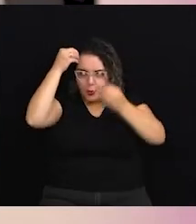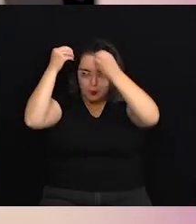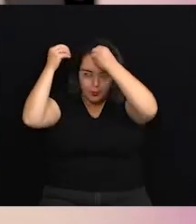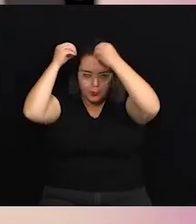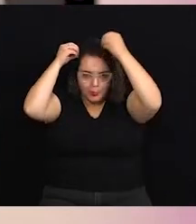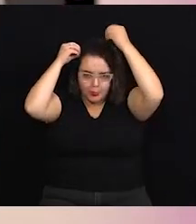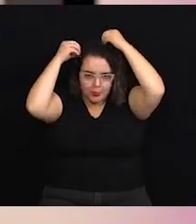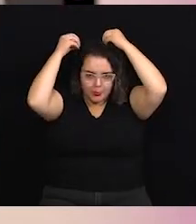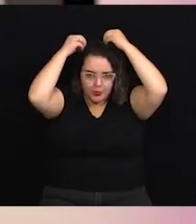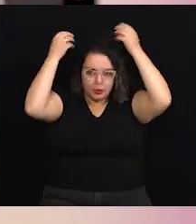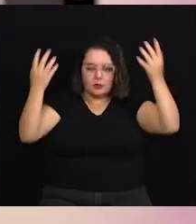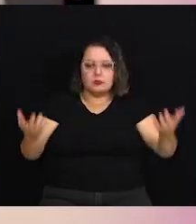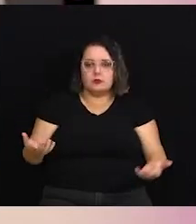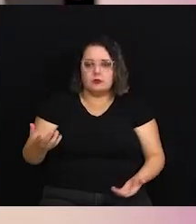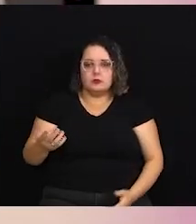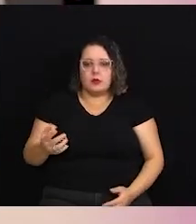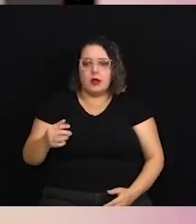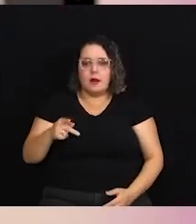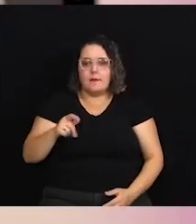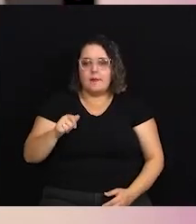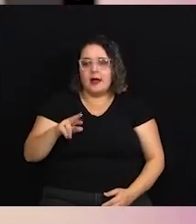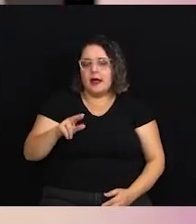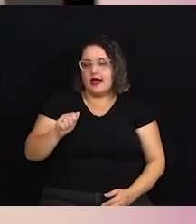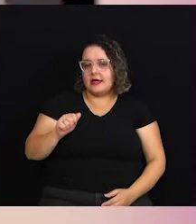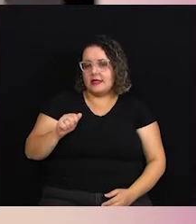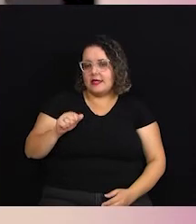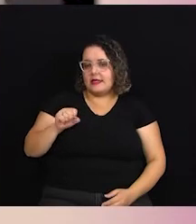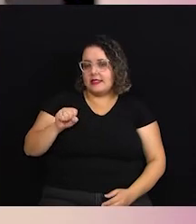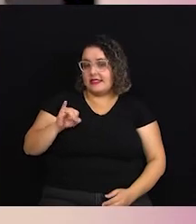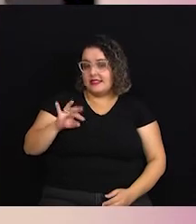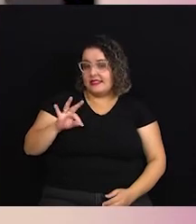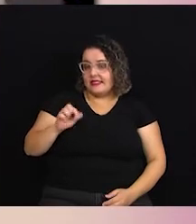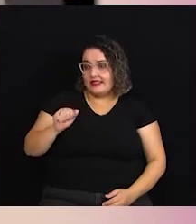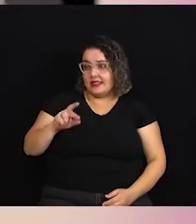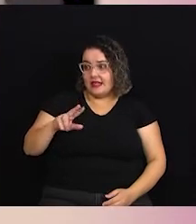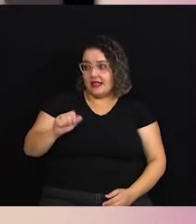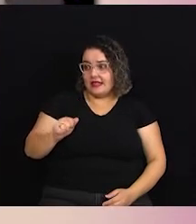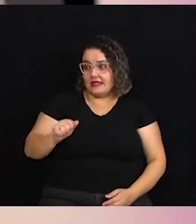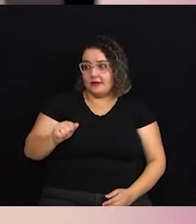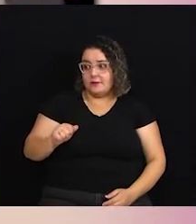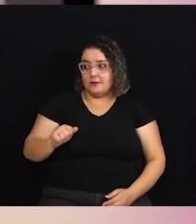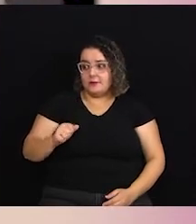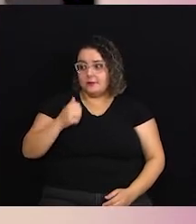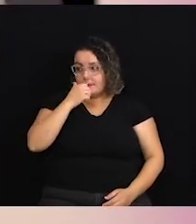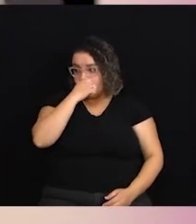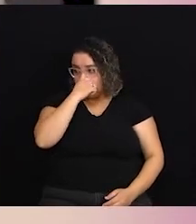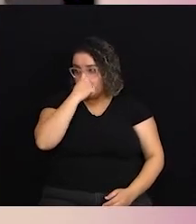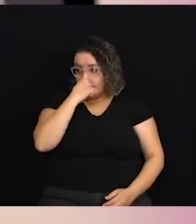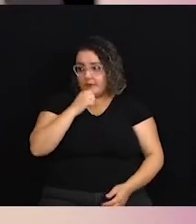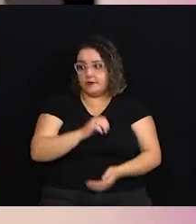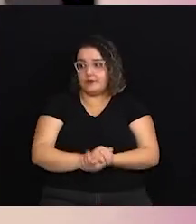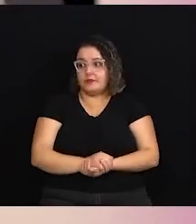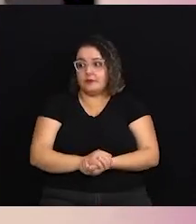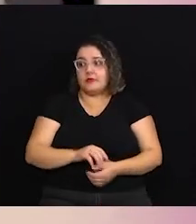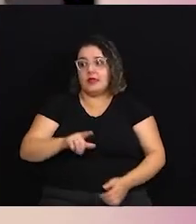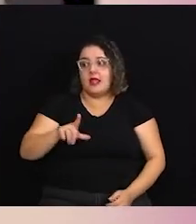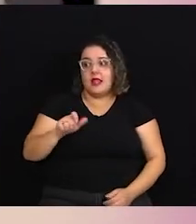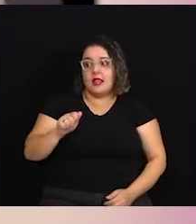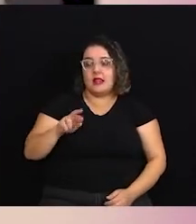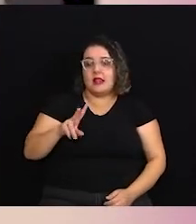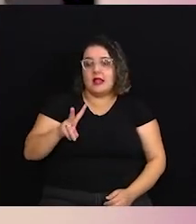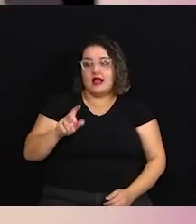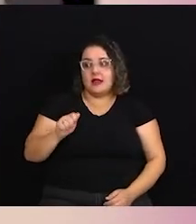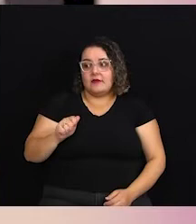comum infecção parasitária a neurocisticercose é a famosa a lagoa da